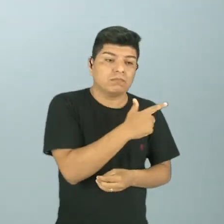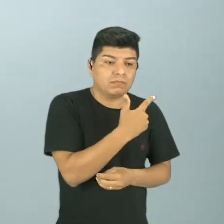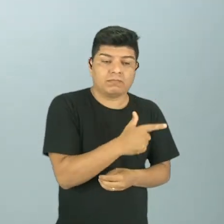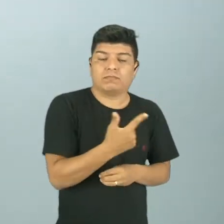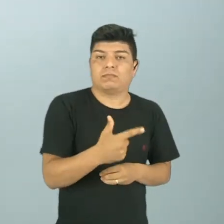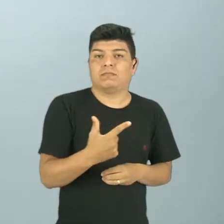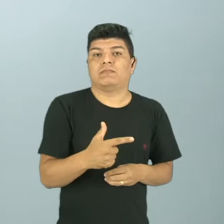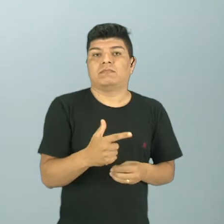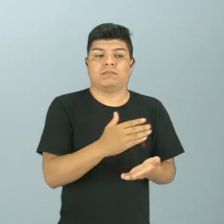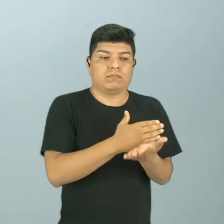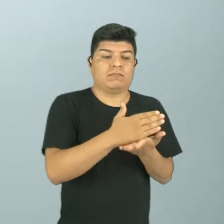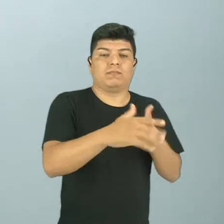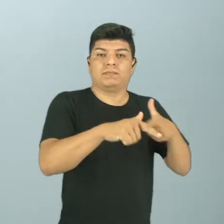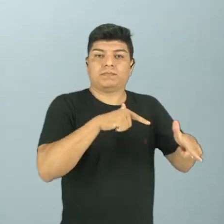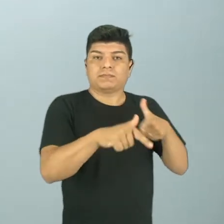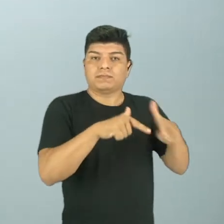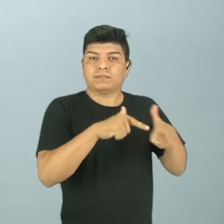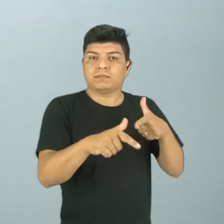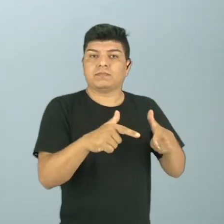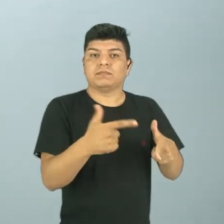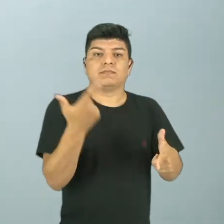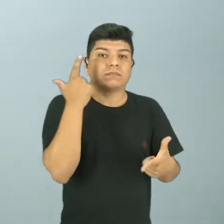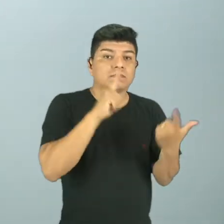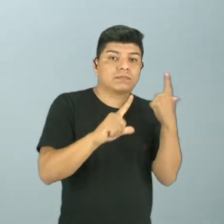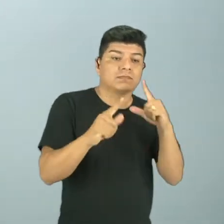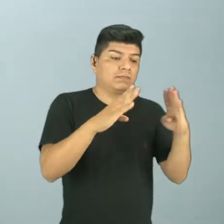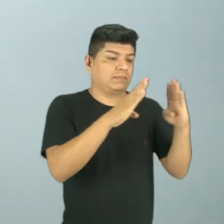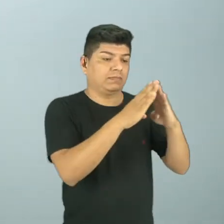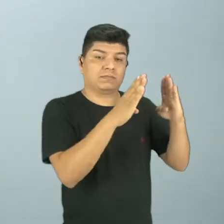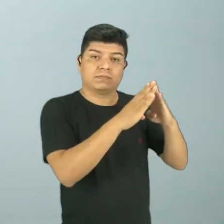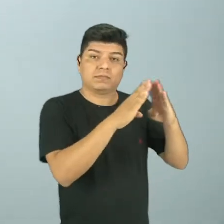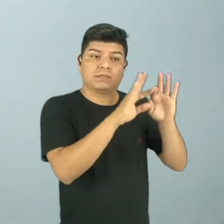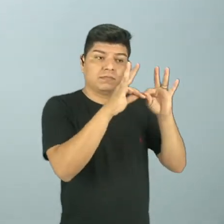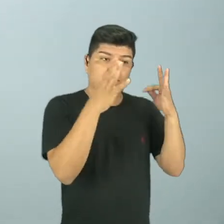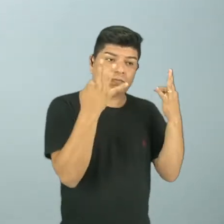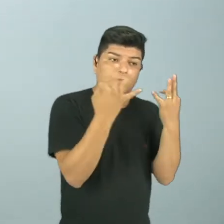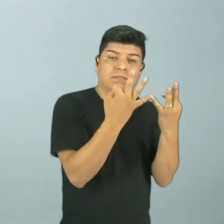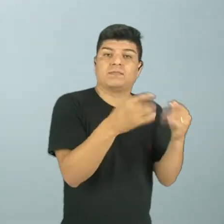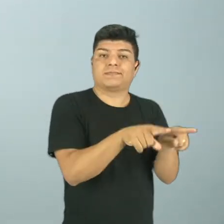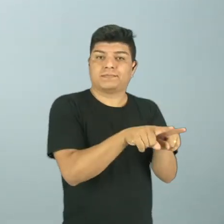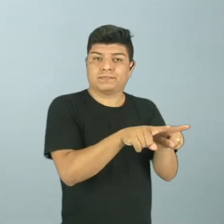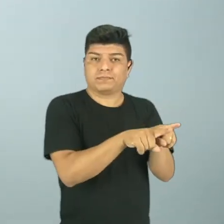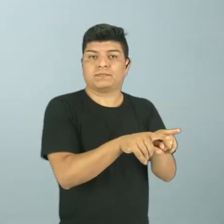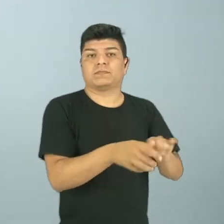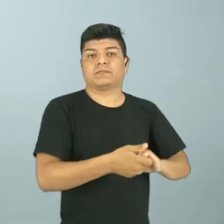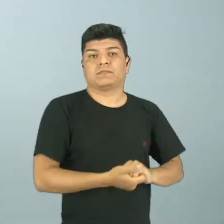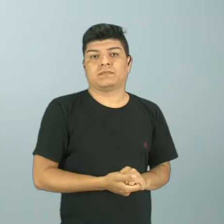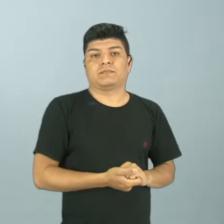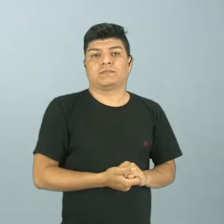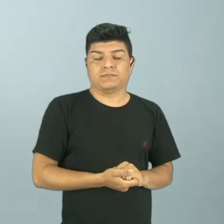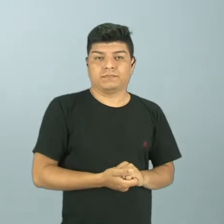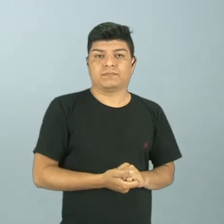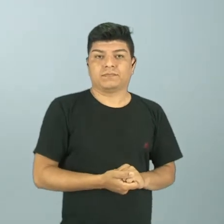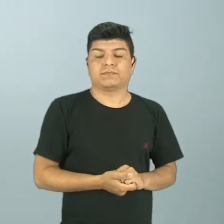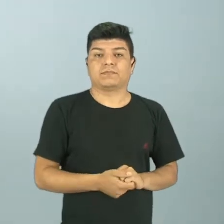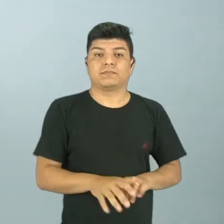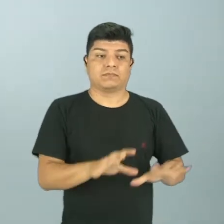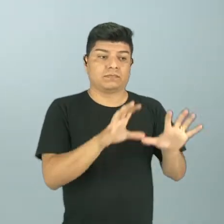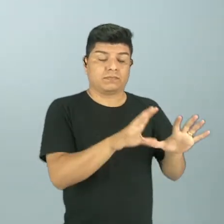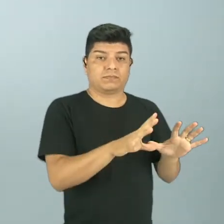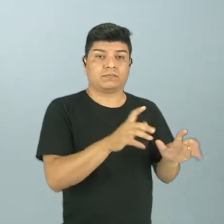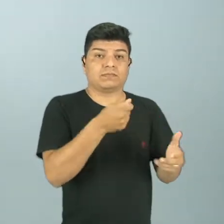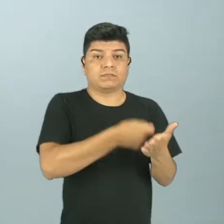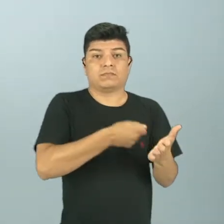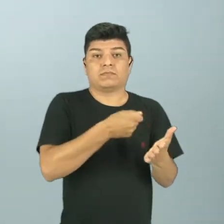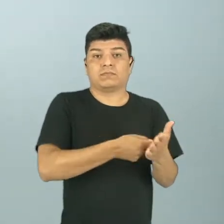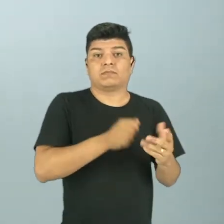sujeitos começarem a trabalhar, começarem a constituir casas, constituir famílias e enfim. E aí, esse período vai exigir